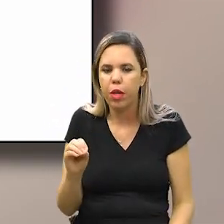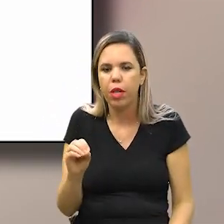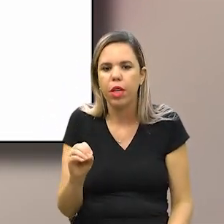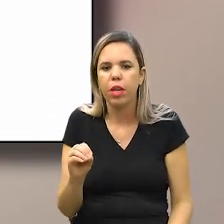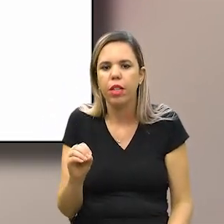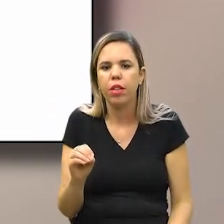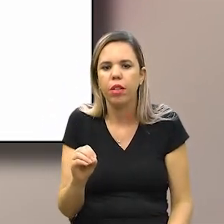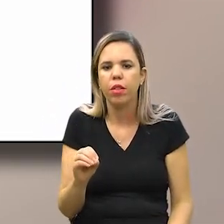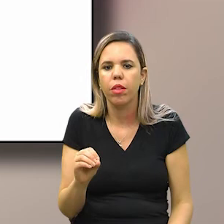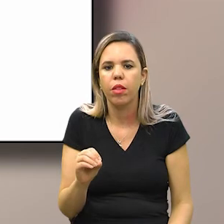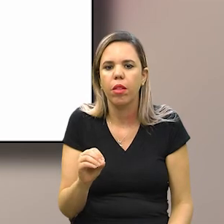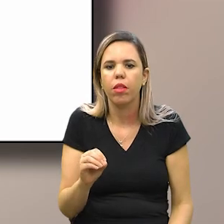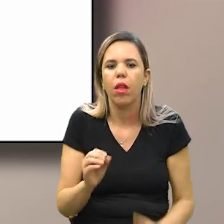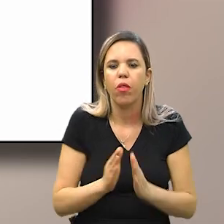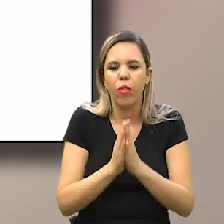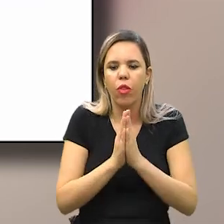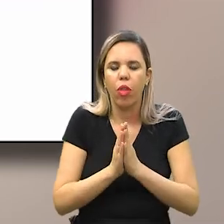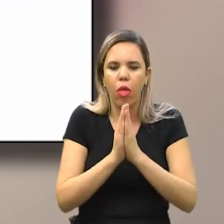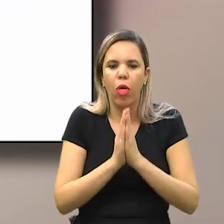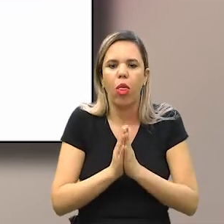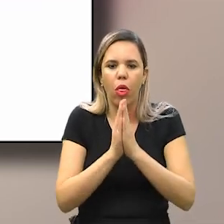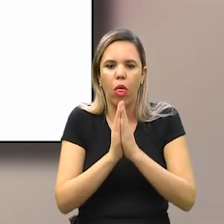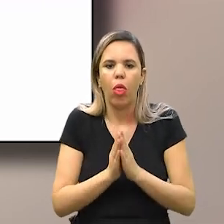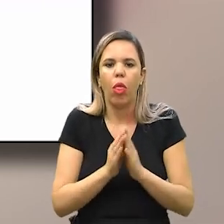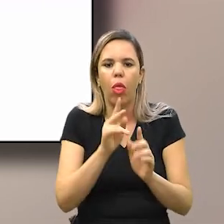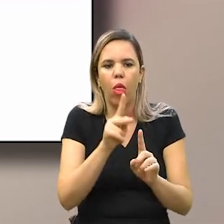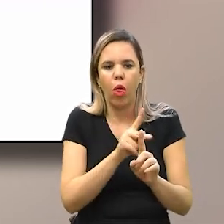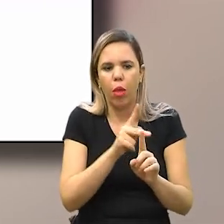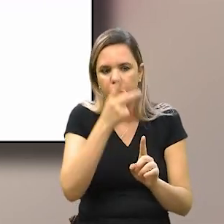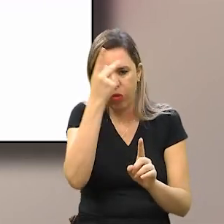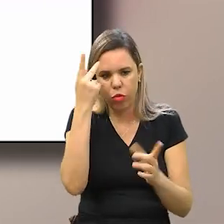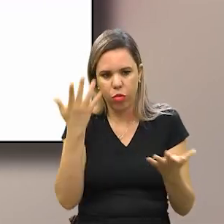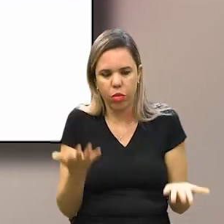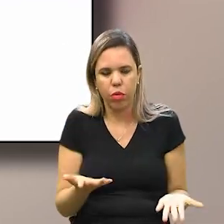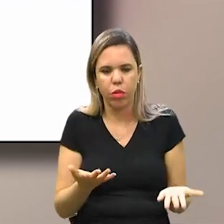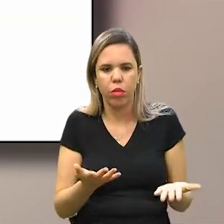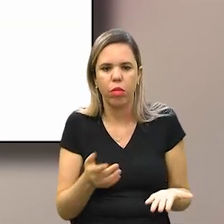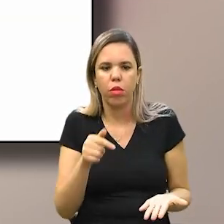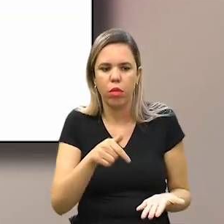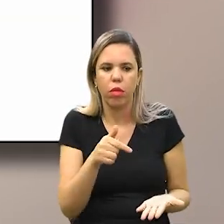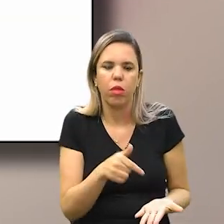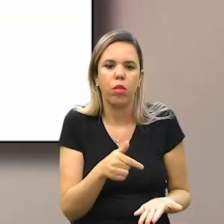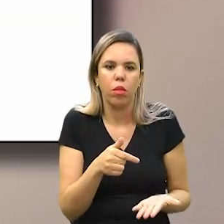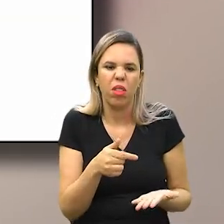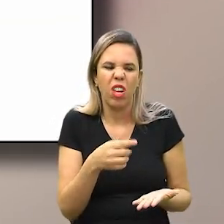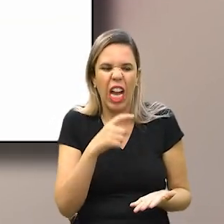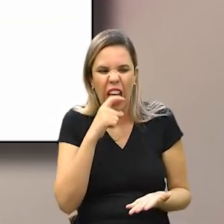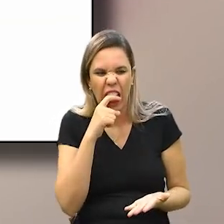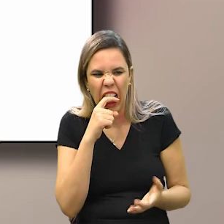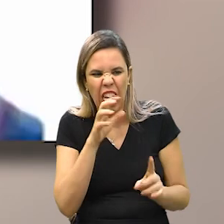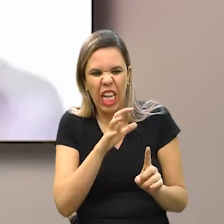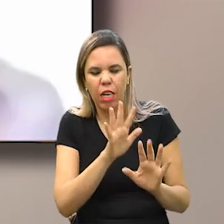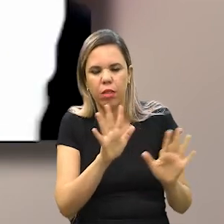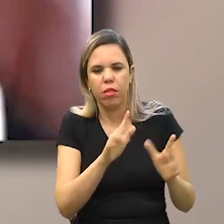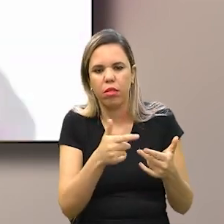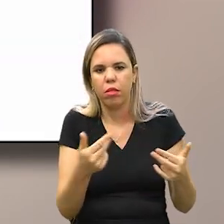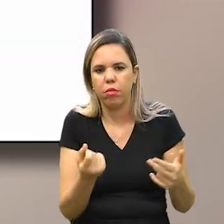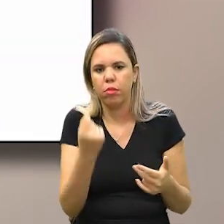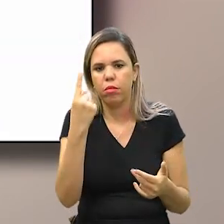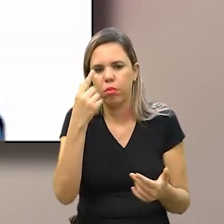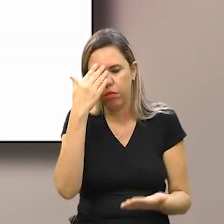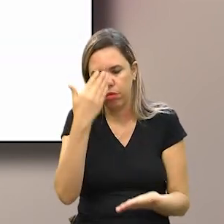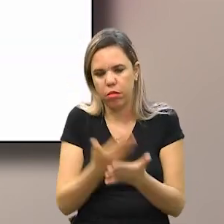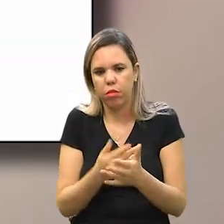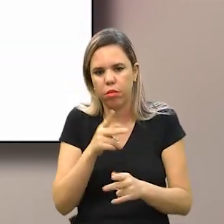tratar com benzedura, né? Tem que o paciente tem que ser benzido, porque aquilo veio do mal olhado. Então, tem umas coisas,